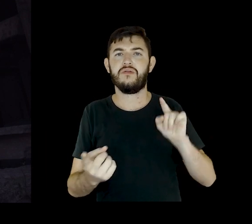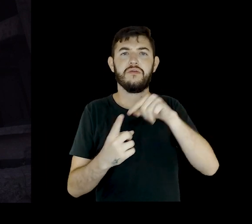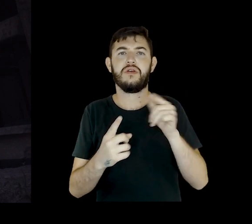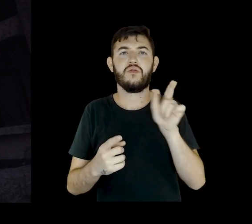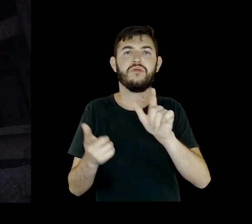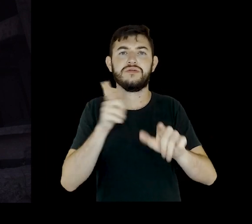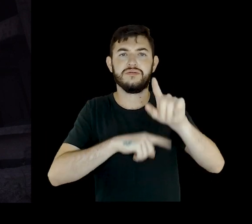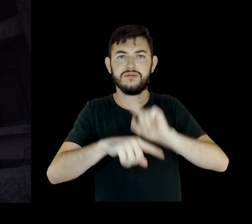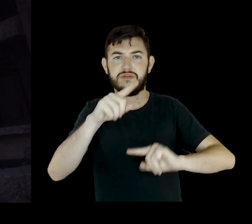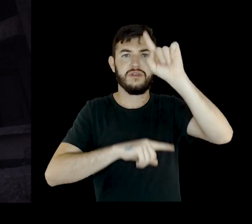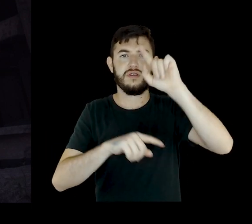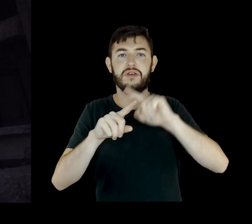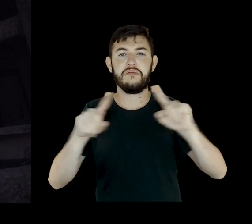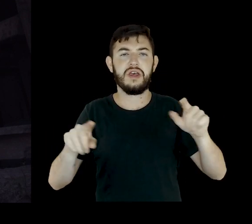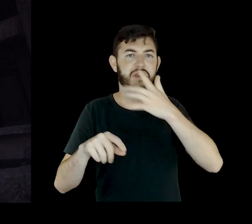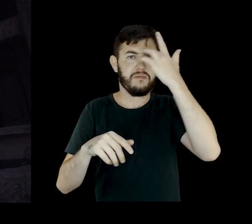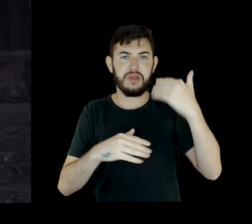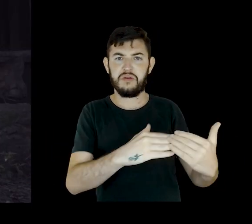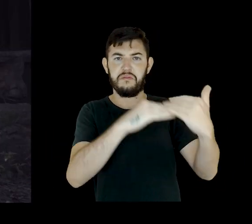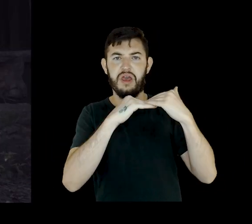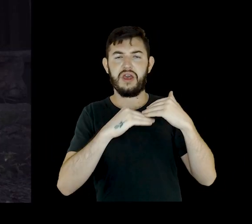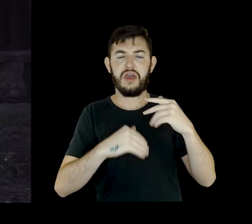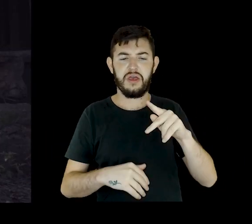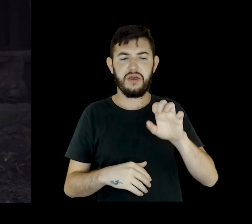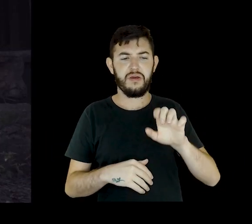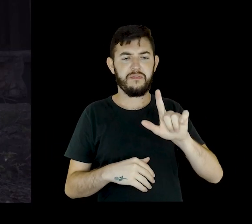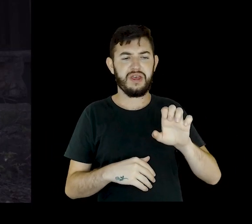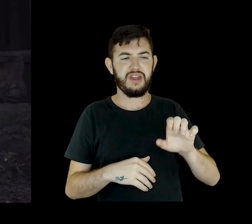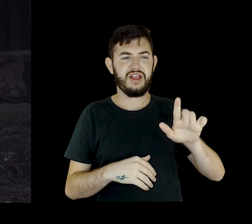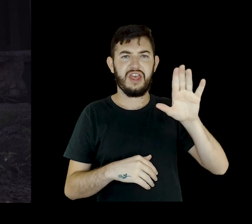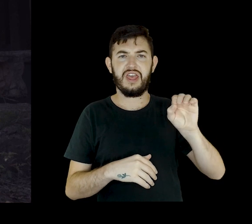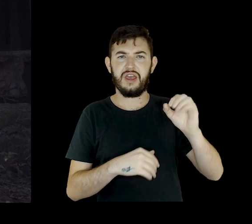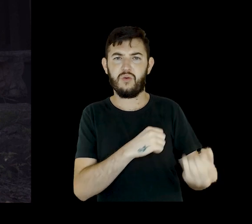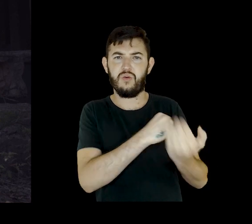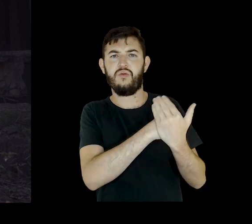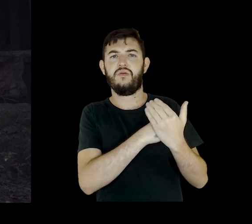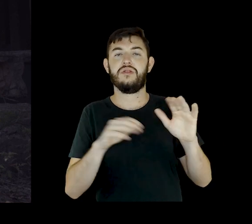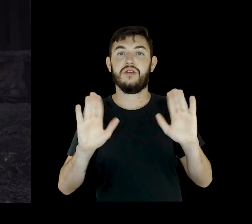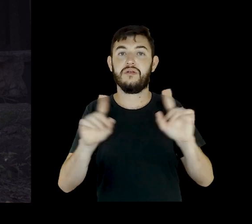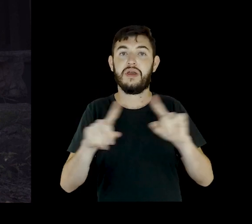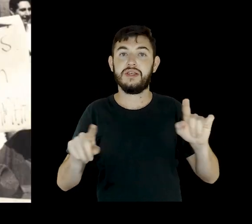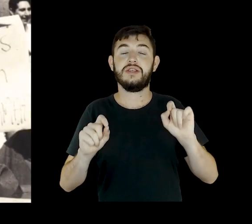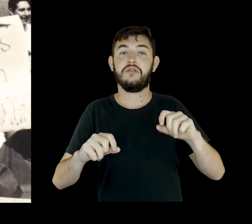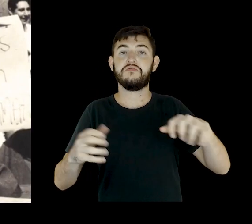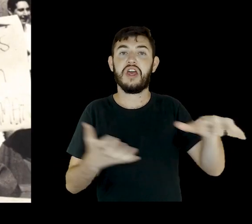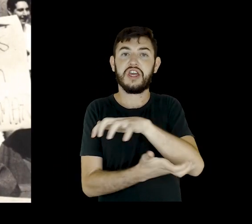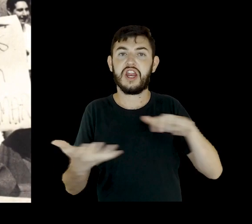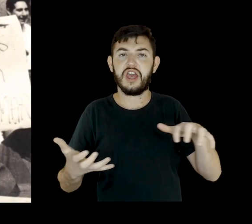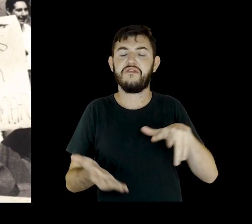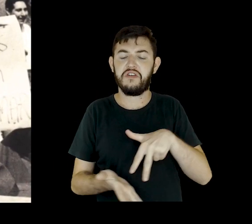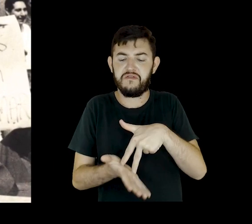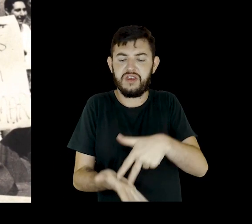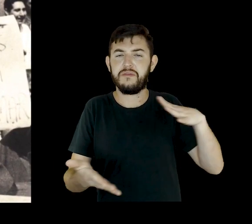e ninguém me chamava de pelego. Então eu fui sempre firme na greve até o fim.